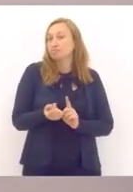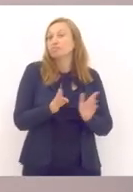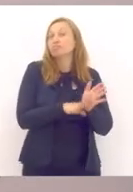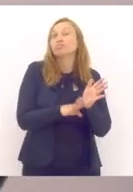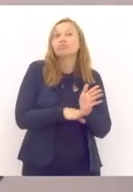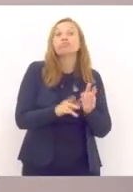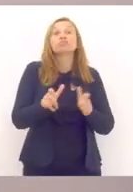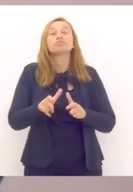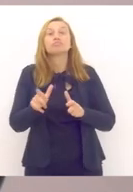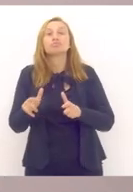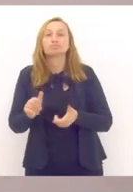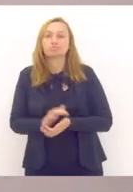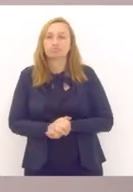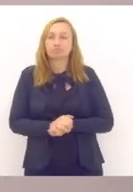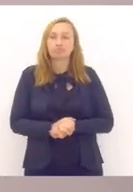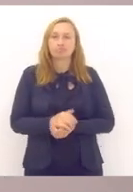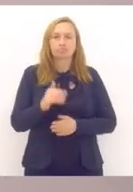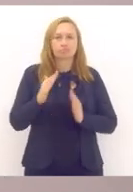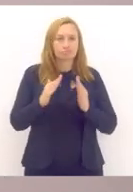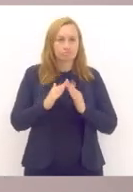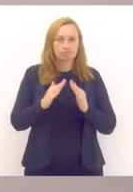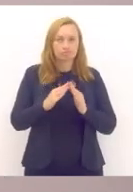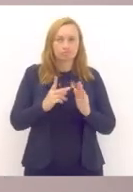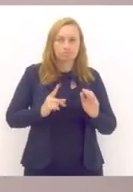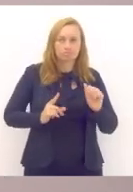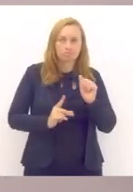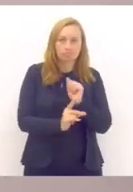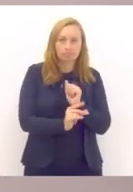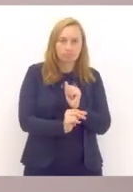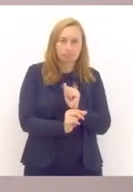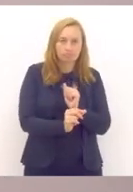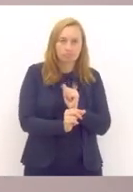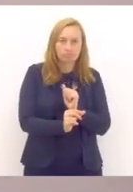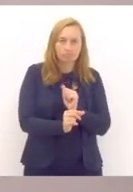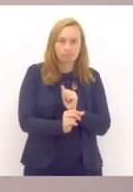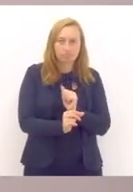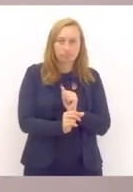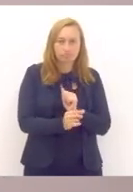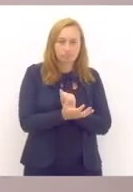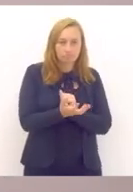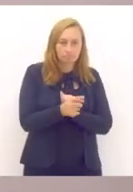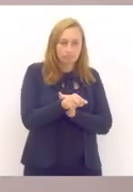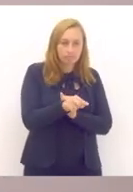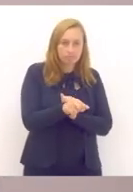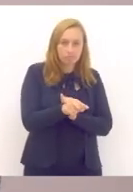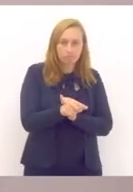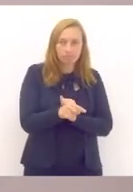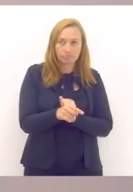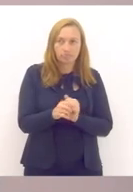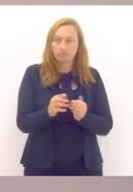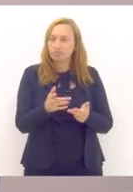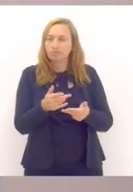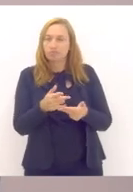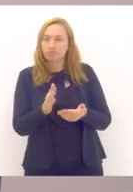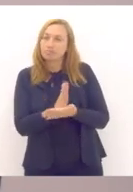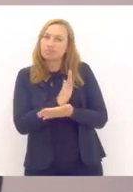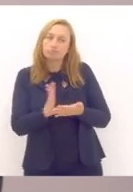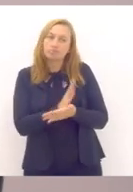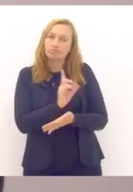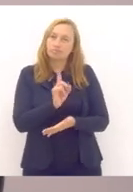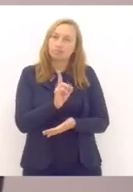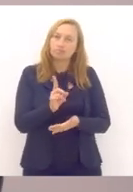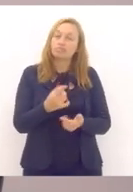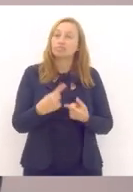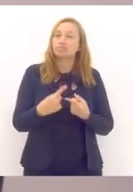do orçamentário. Essa casa colocou recursos para aquilo que se desejava? Isso é uma pergunta. Muitas vezes não se fez isso. Porque a